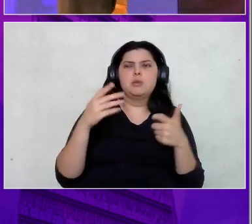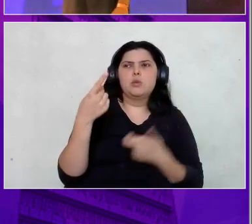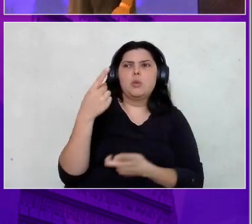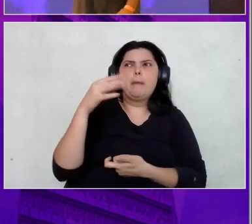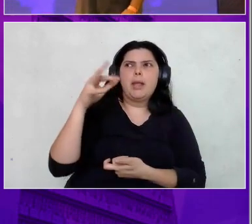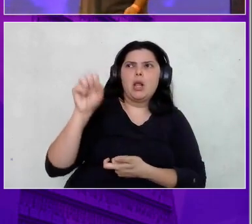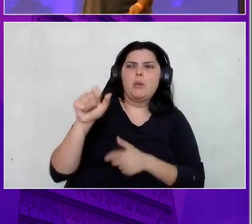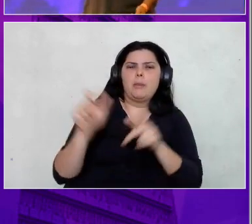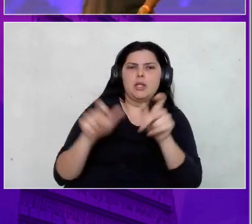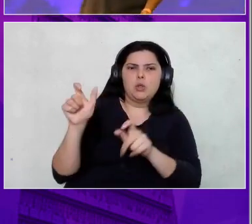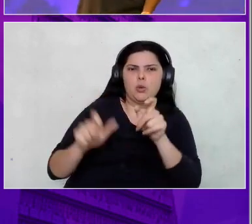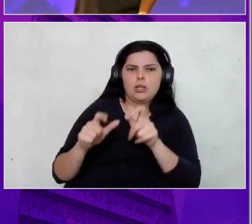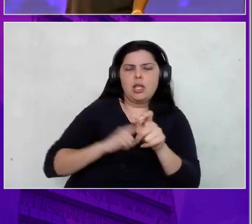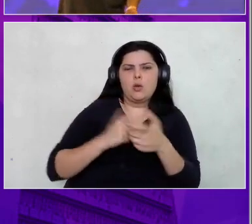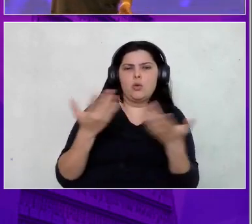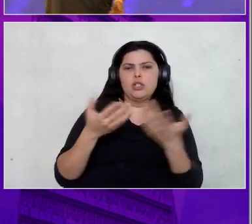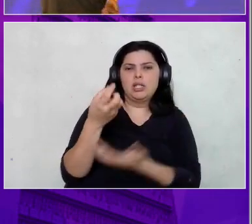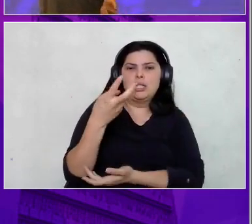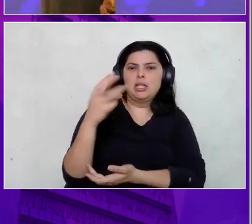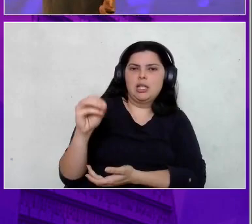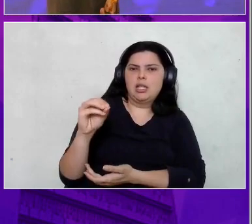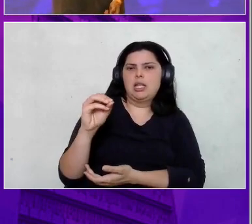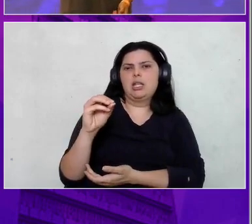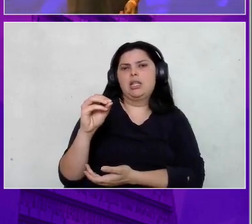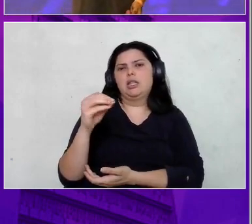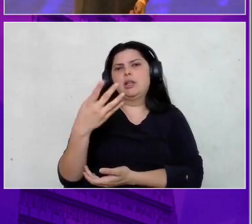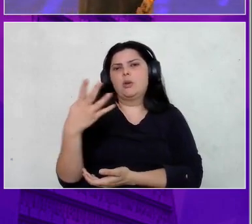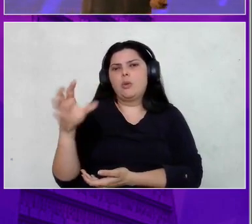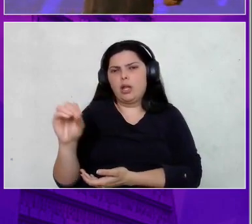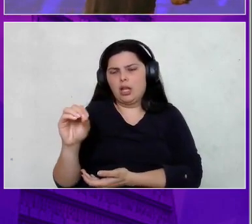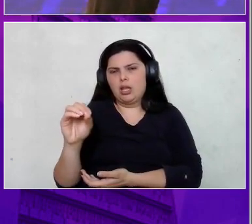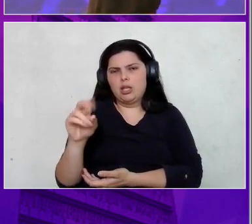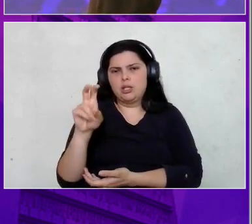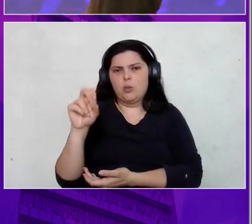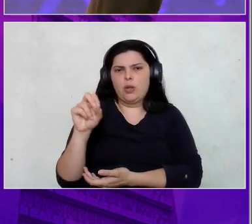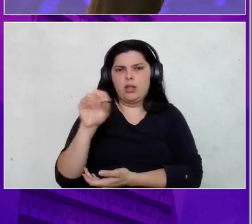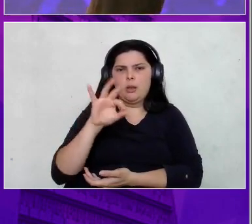Nós temos hoje 30 milhões, 30, 40, 50 milhões. Eu passei